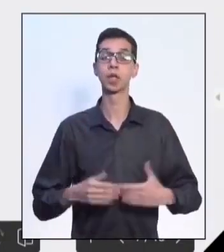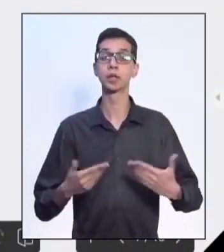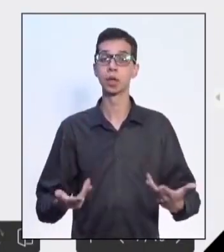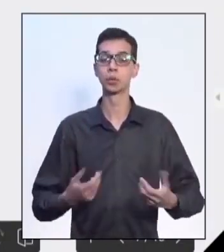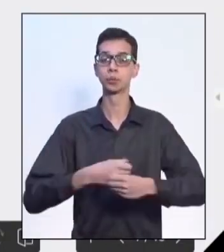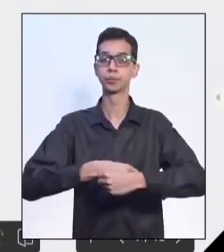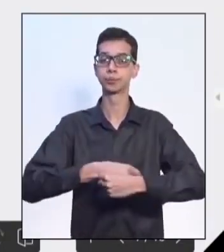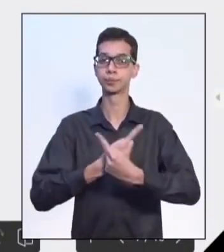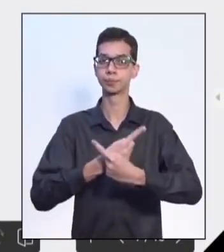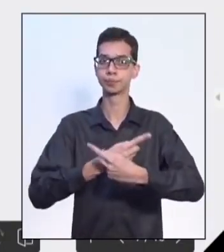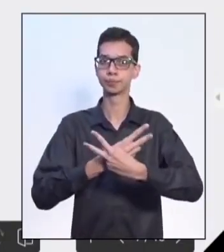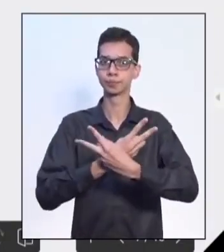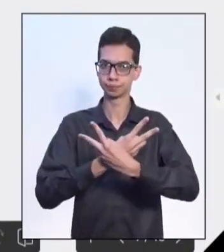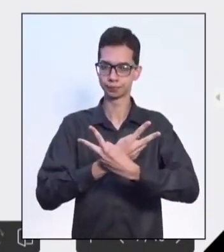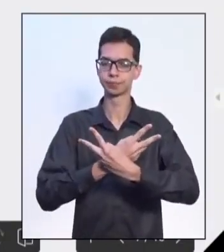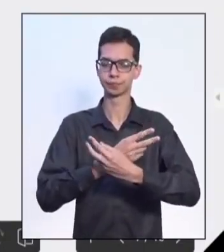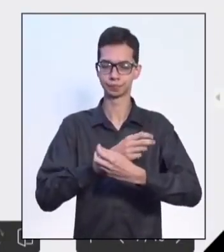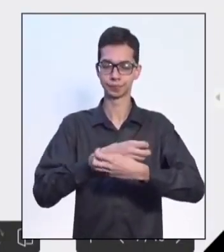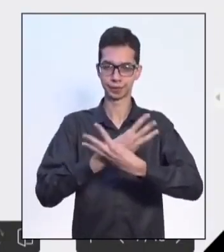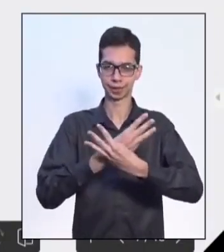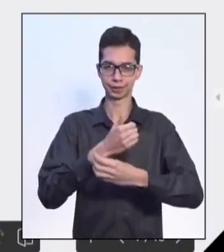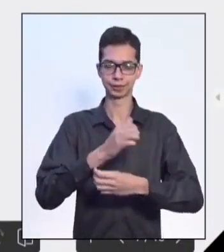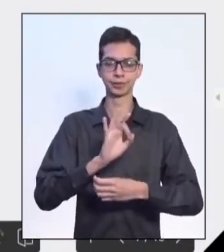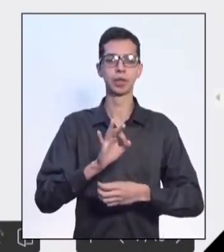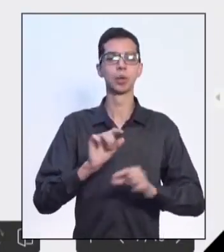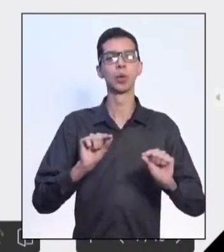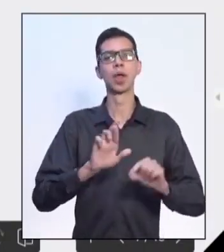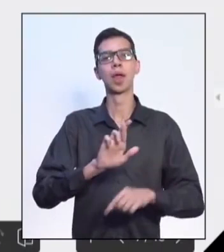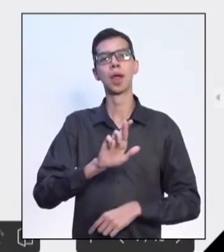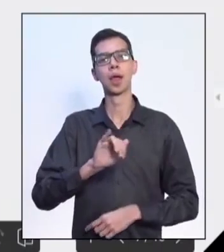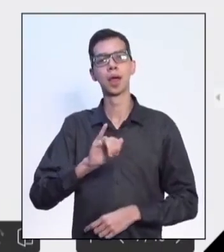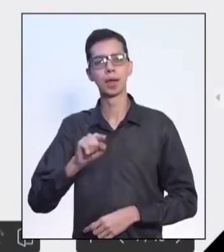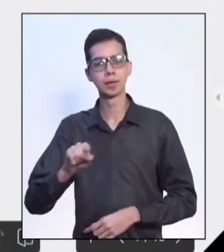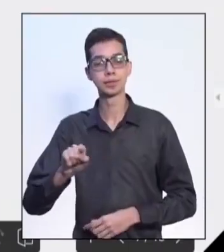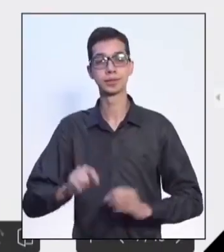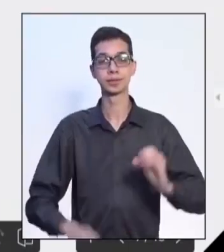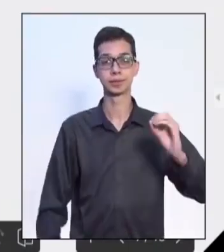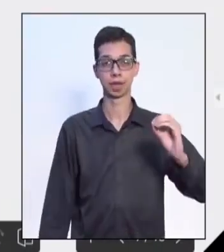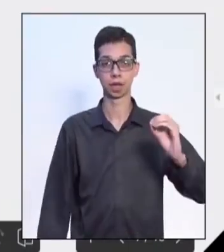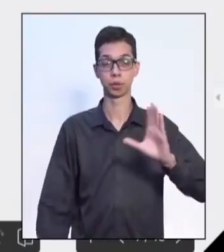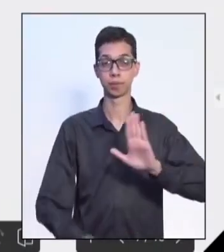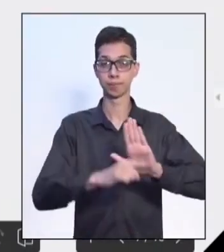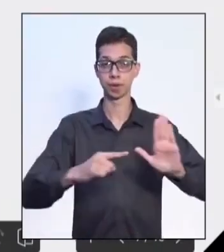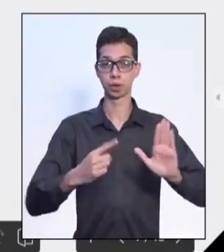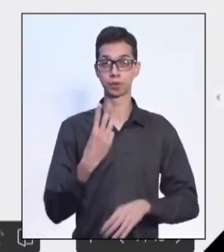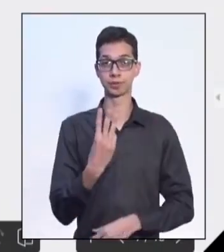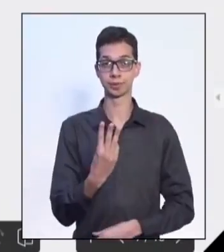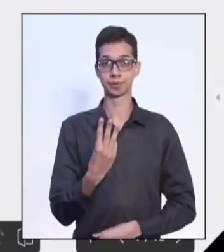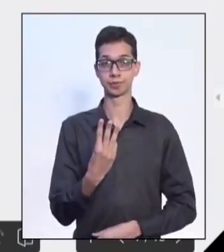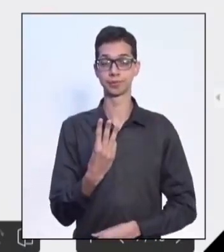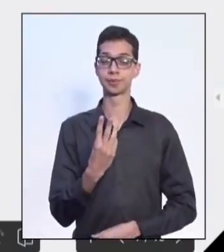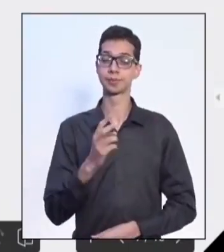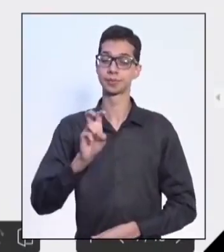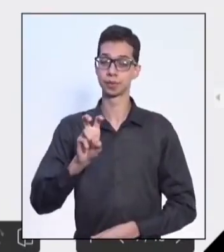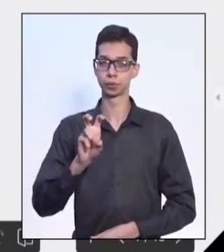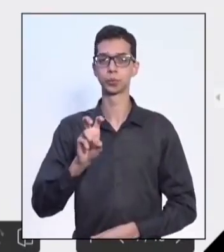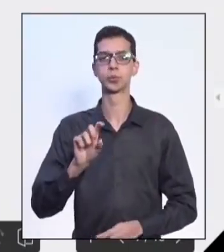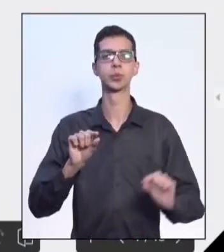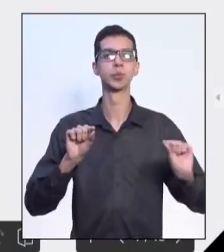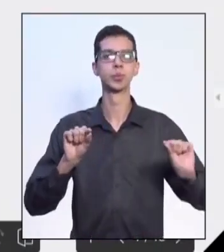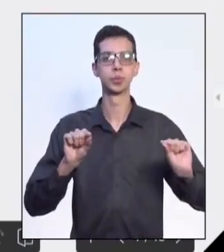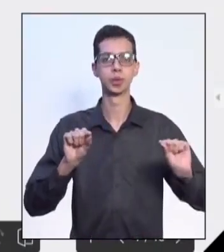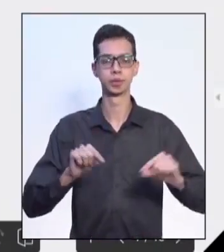cujas raízes são 0, menos 3 e 5 é x ao